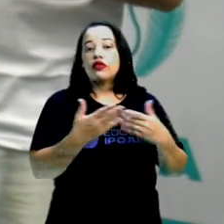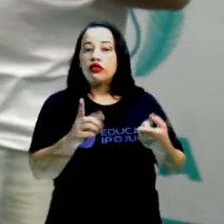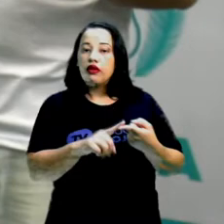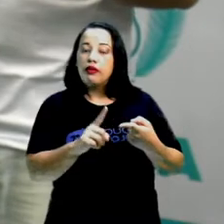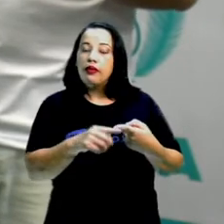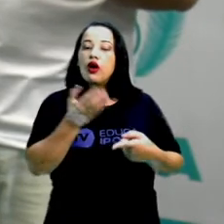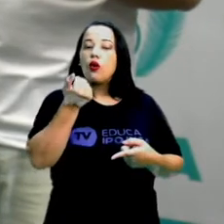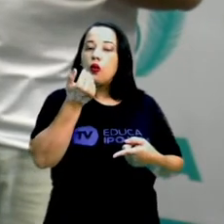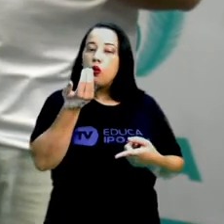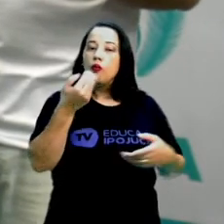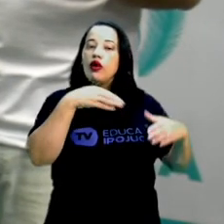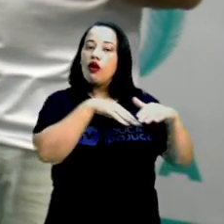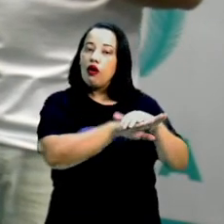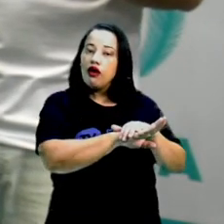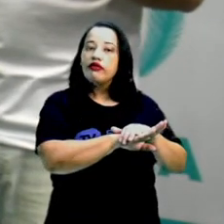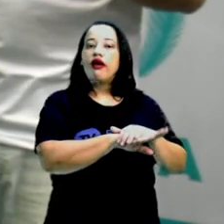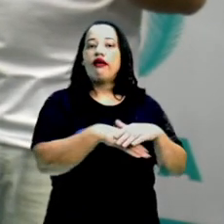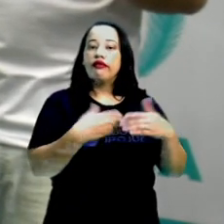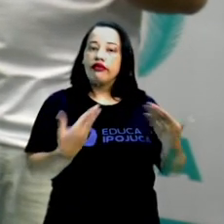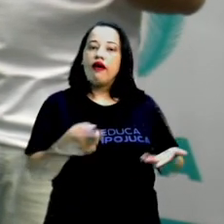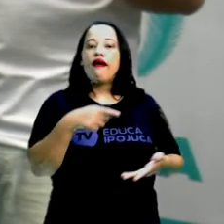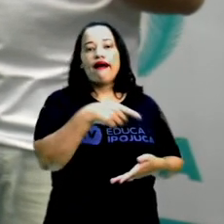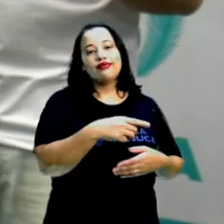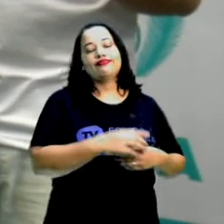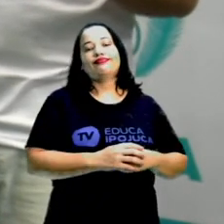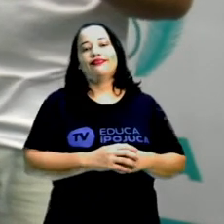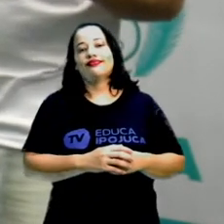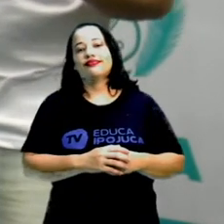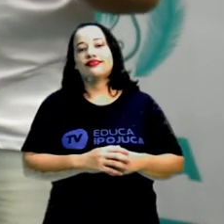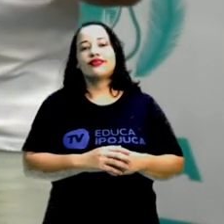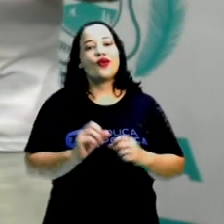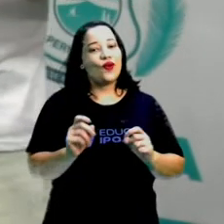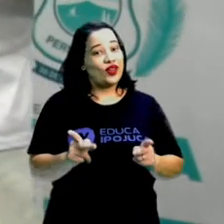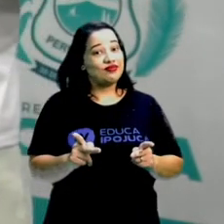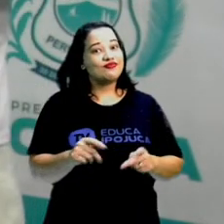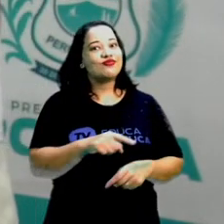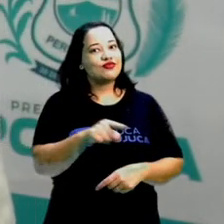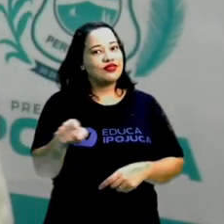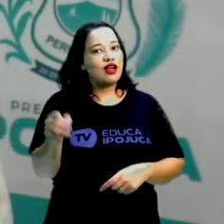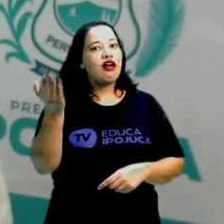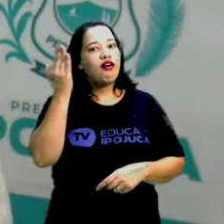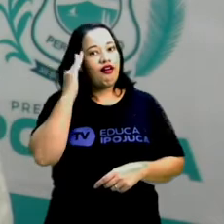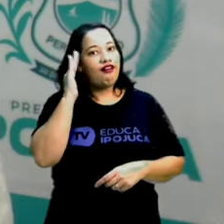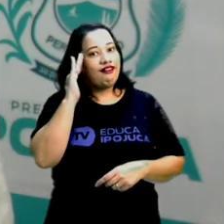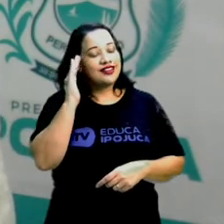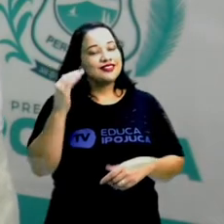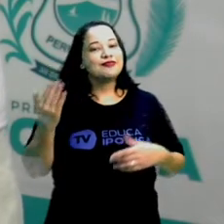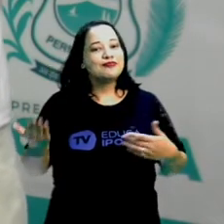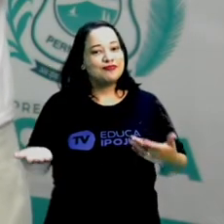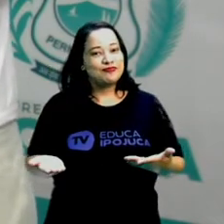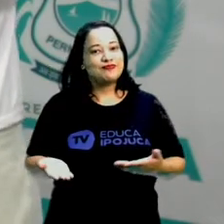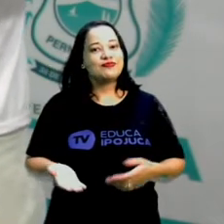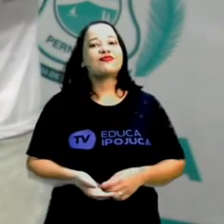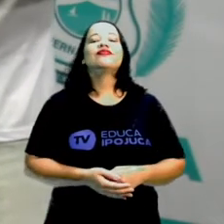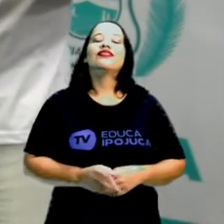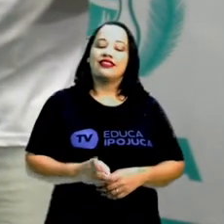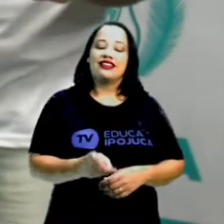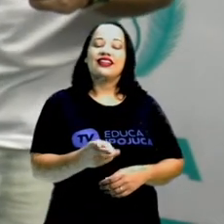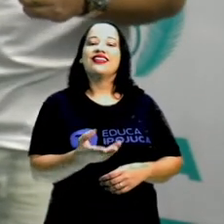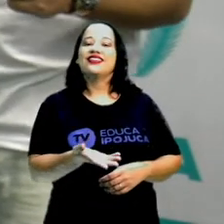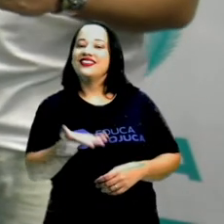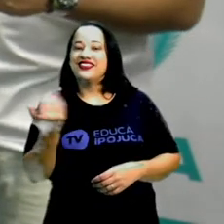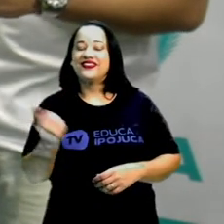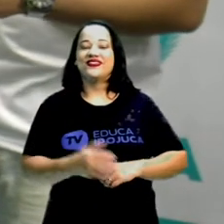essas funções que tinham os zigurates. Ok, pessoal? E então, estão conseguindo acompanhar? Vamos seguir